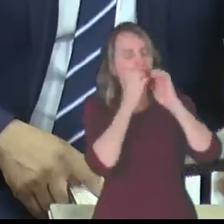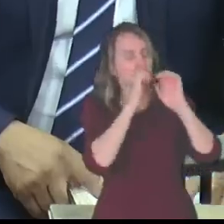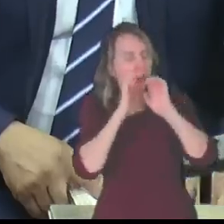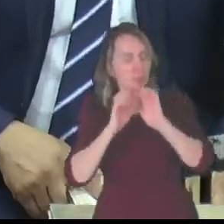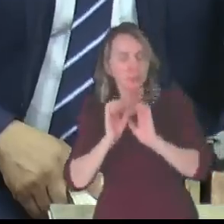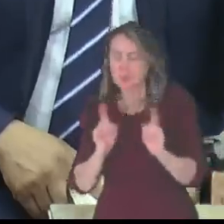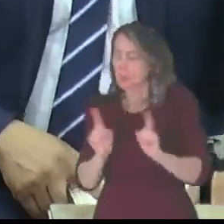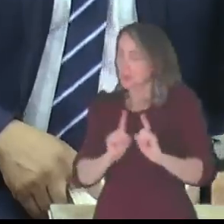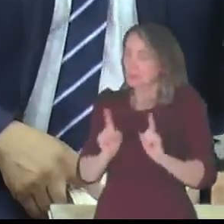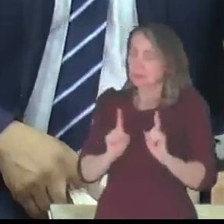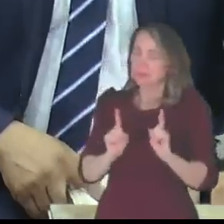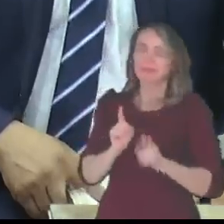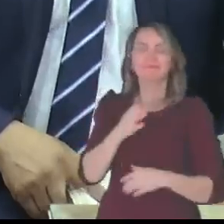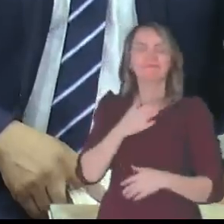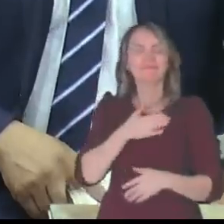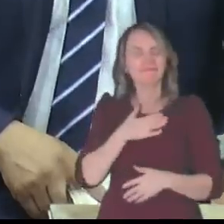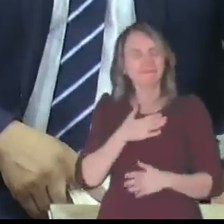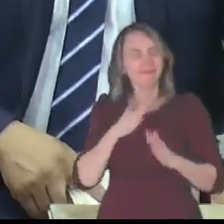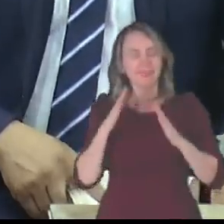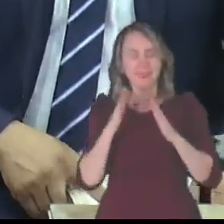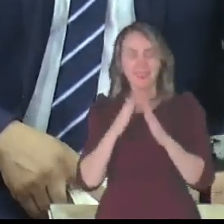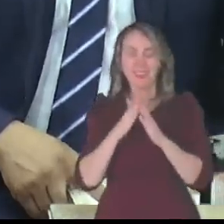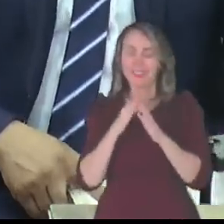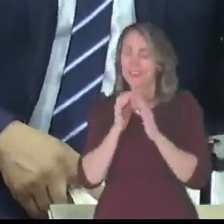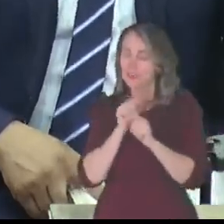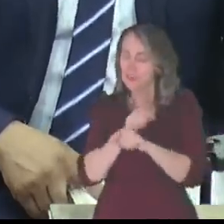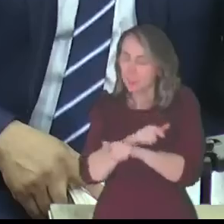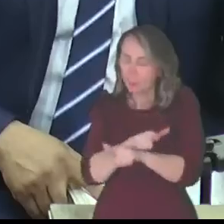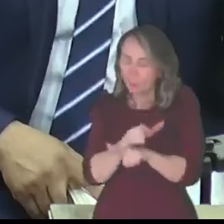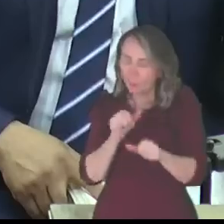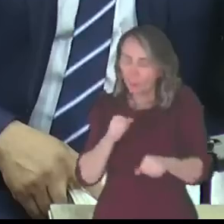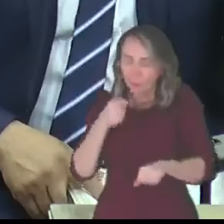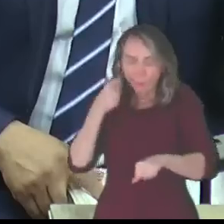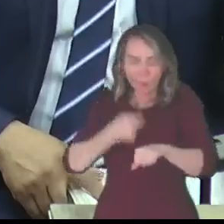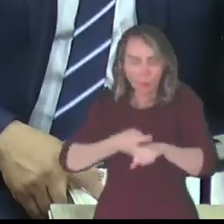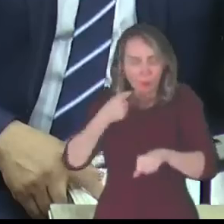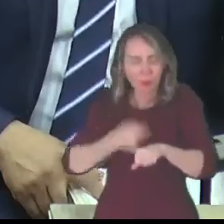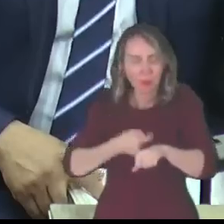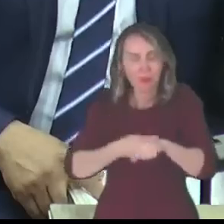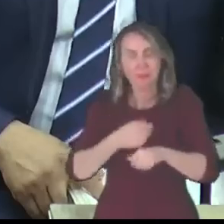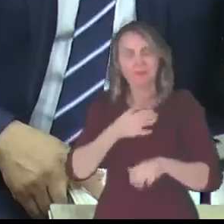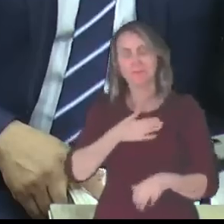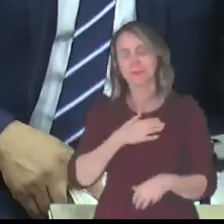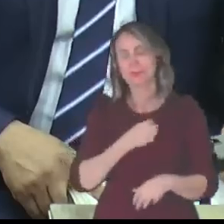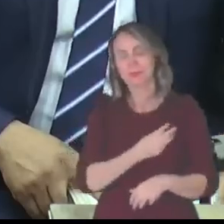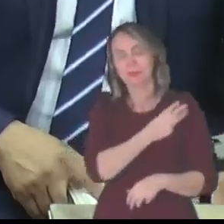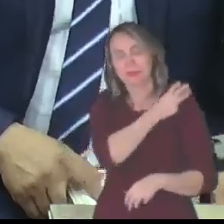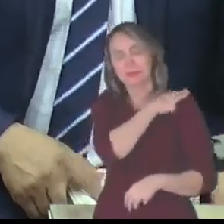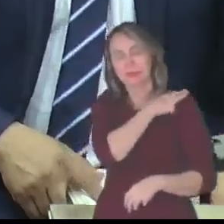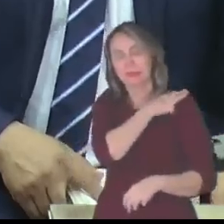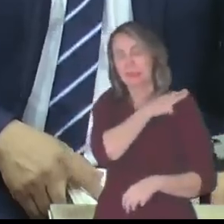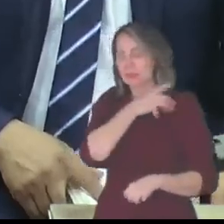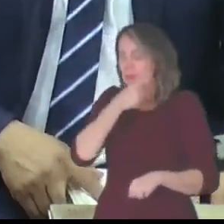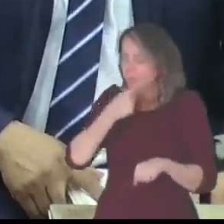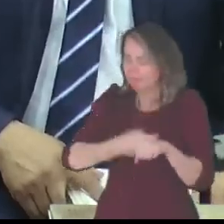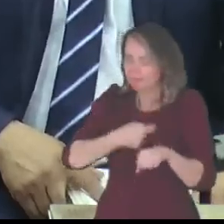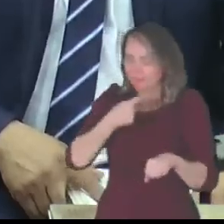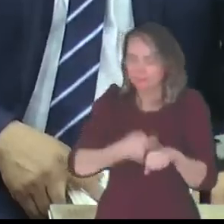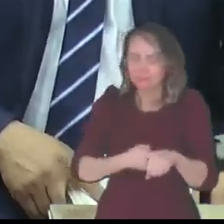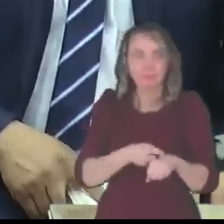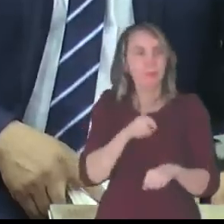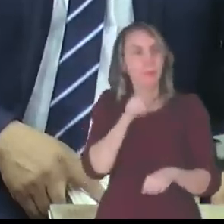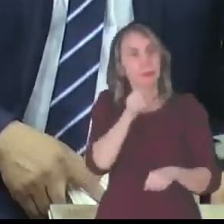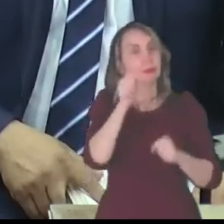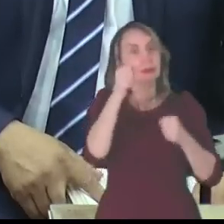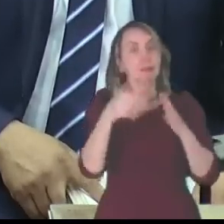a na minha casa tá sei com as coisas estão secas do meu ministério estão deserto aí você vai falar do seu